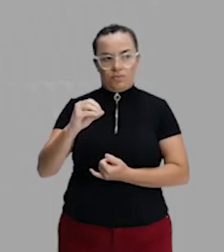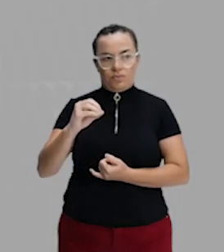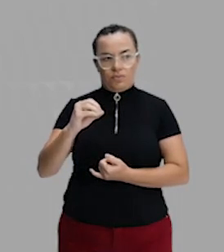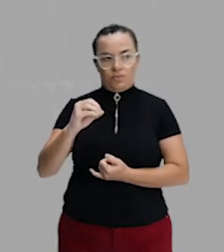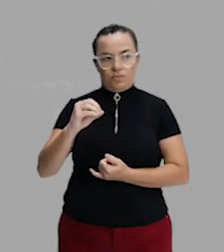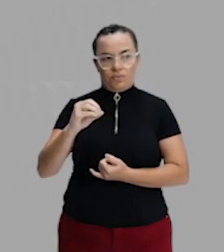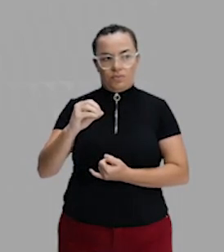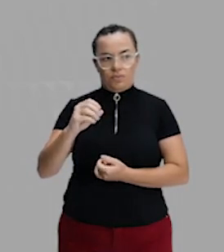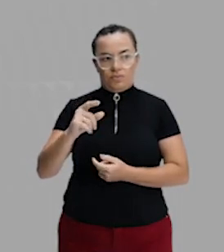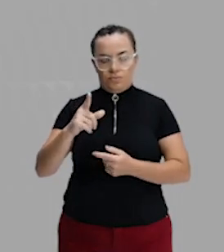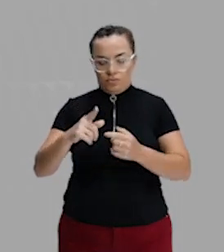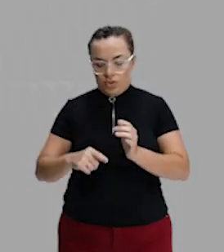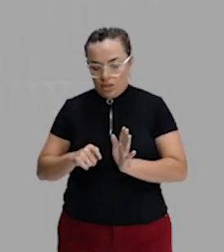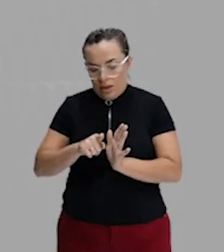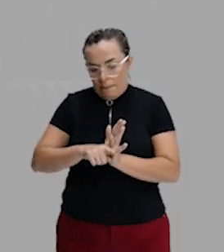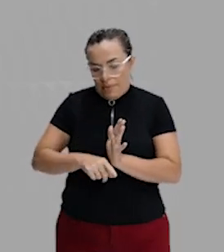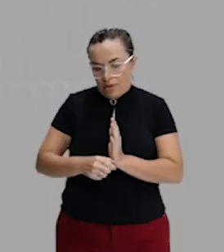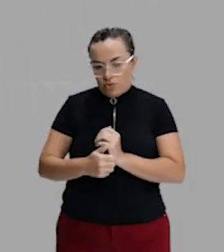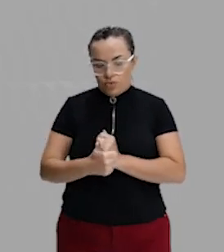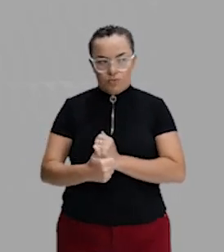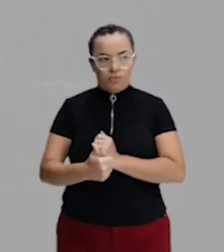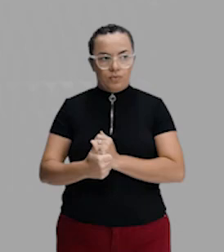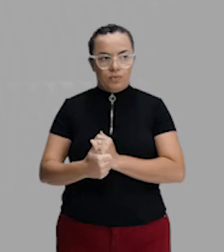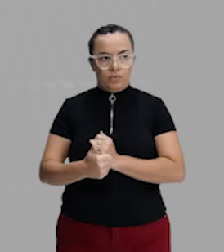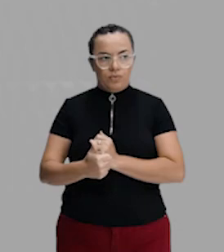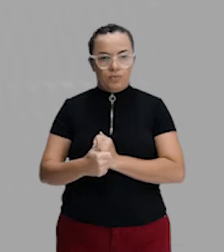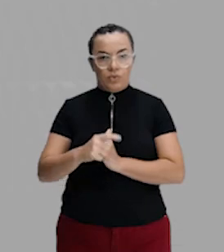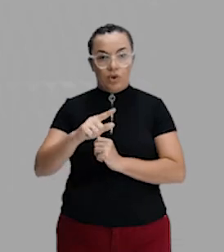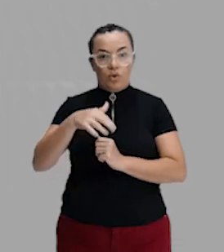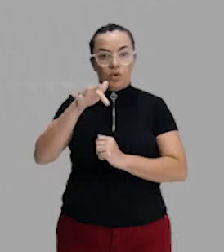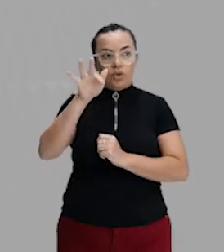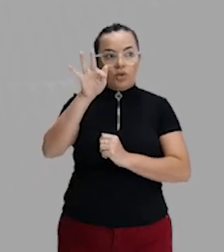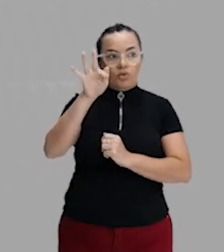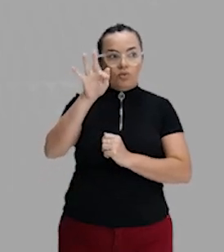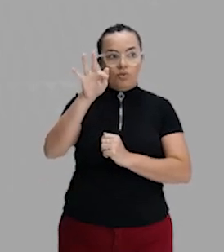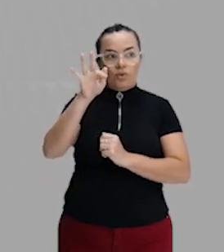1 e esse ponto aqui é 1.